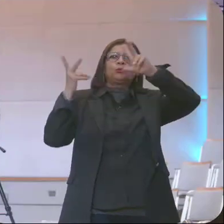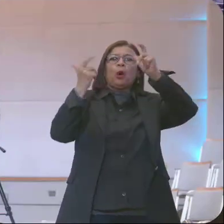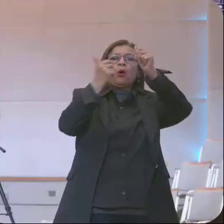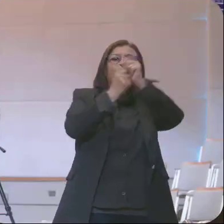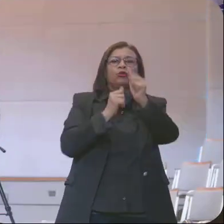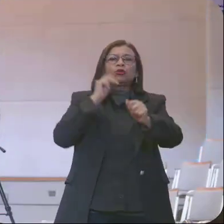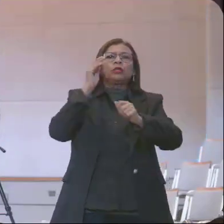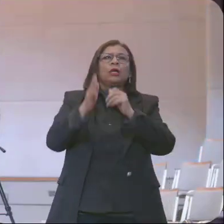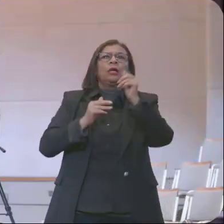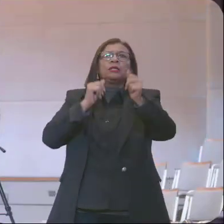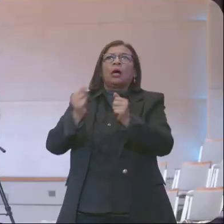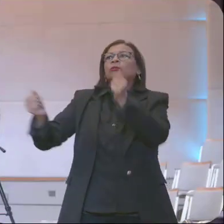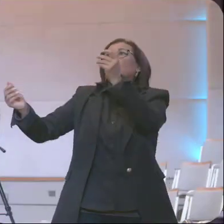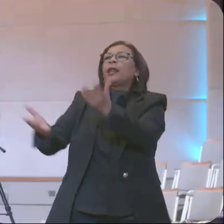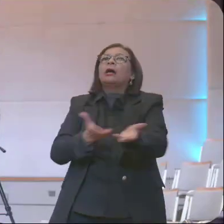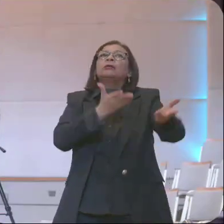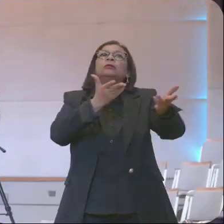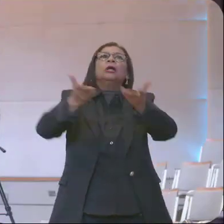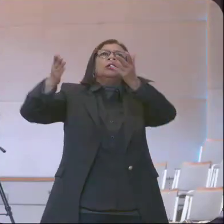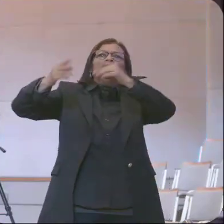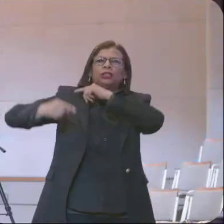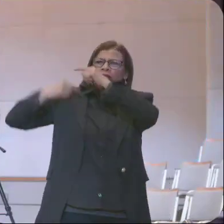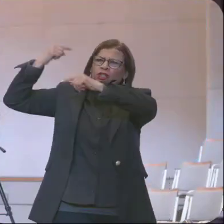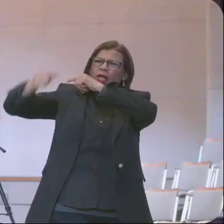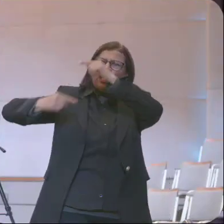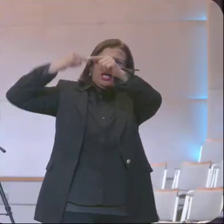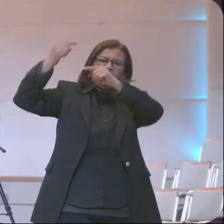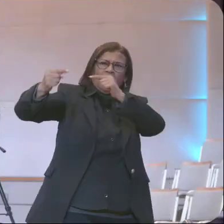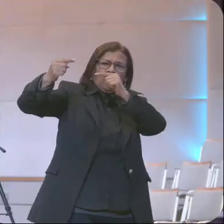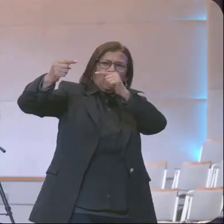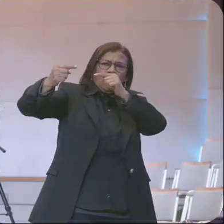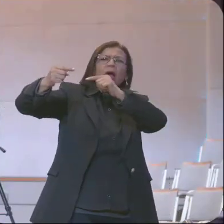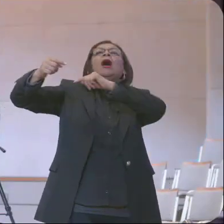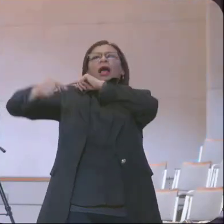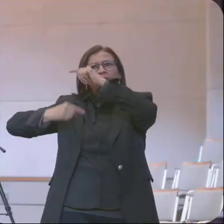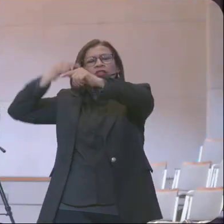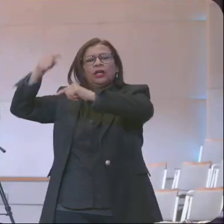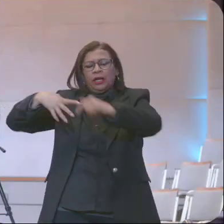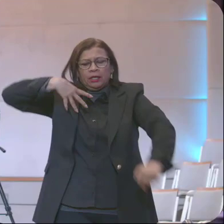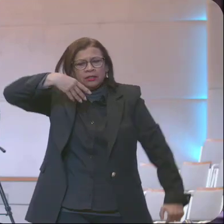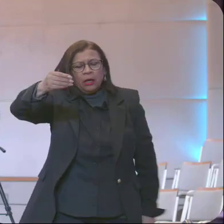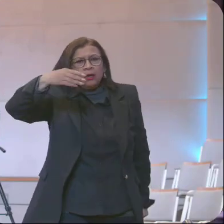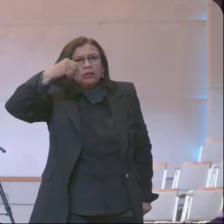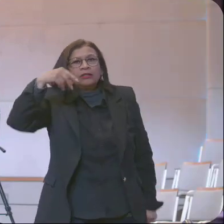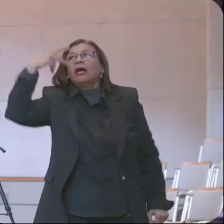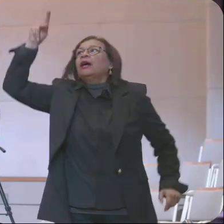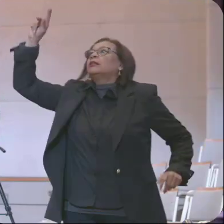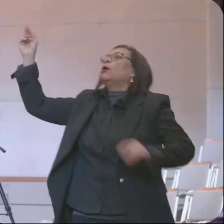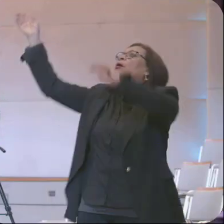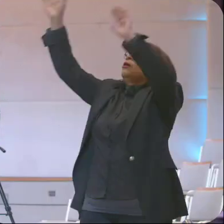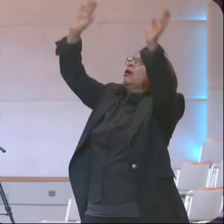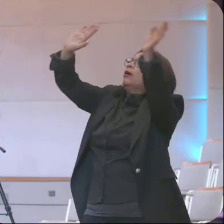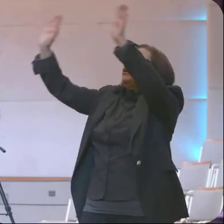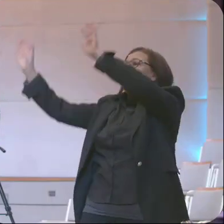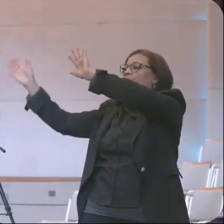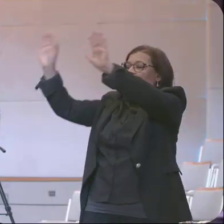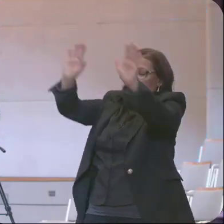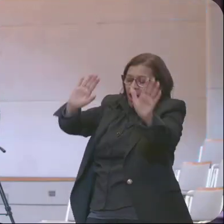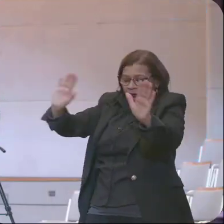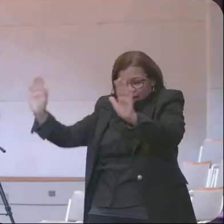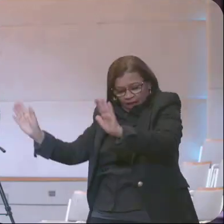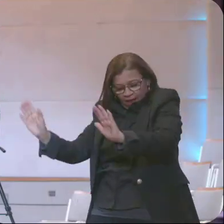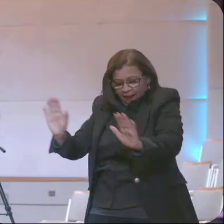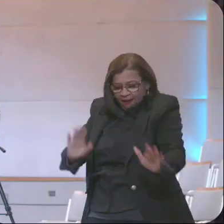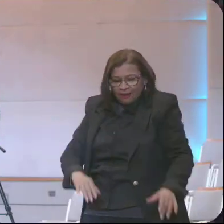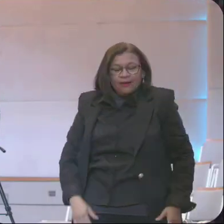Todos os povos Te exaltarão, de geração em geração Te